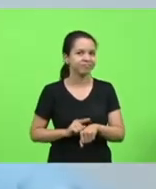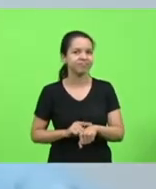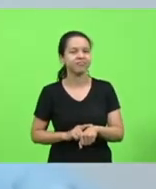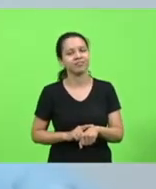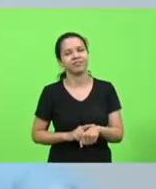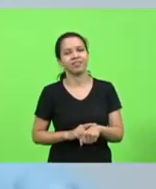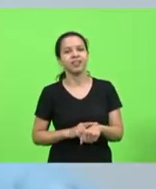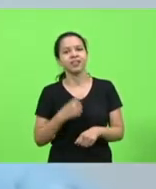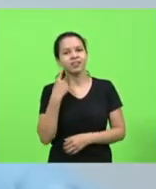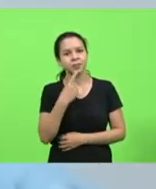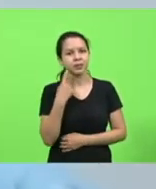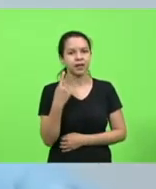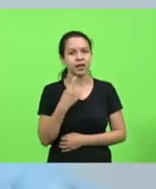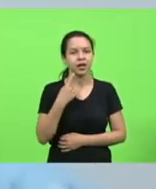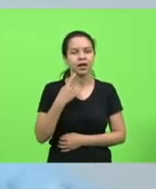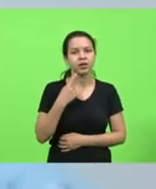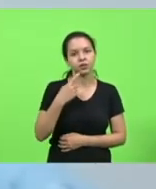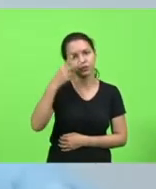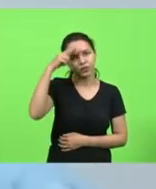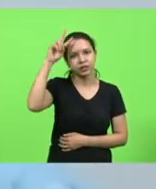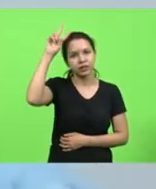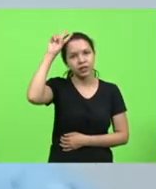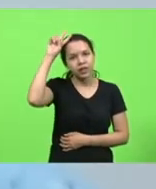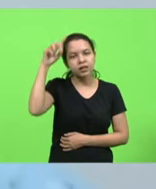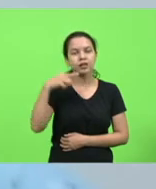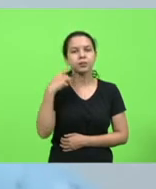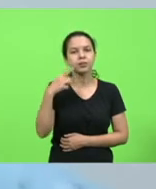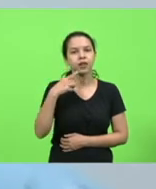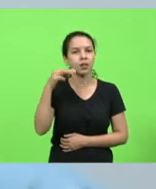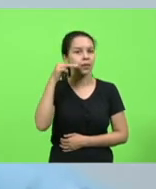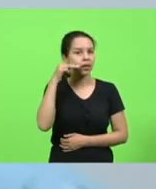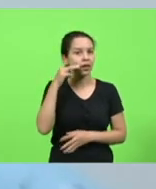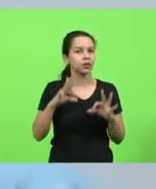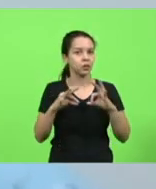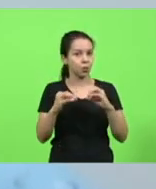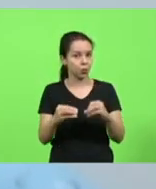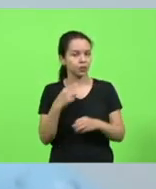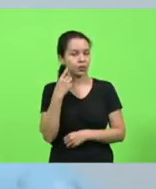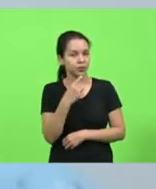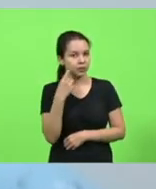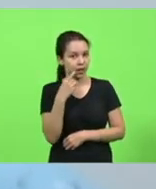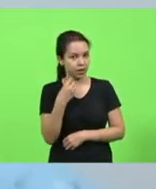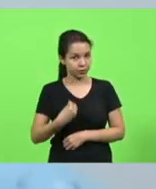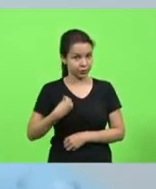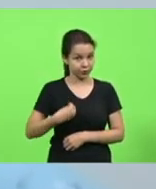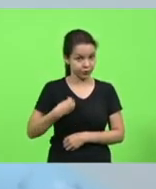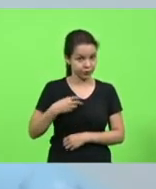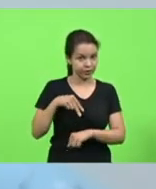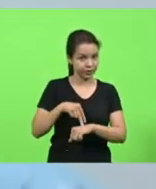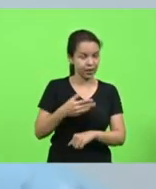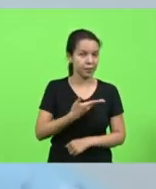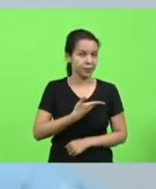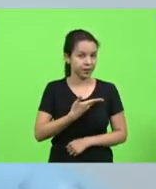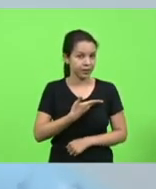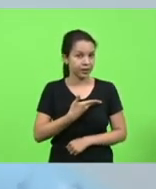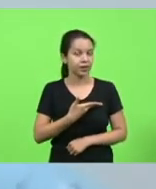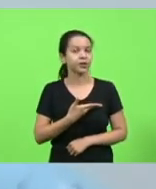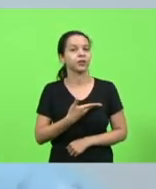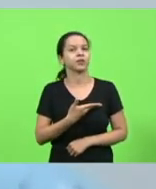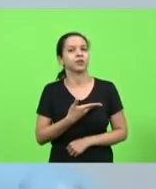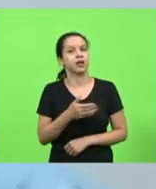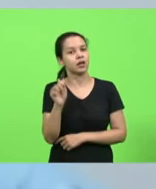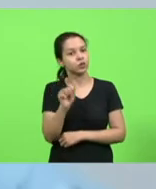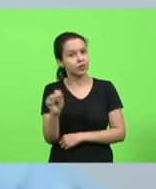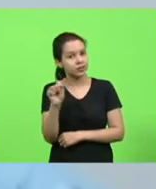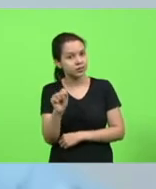Vicente, deputada Marlene, a todos os deputados aí presentes, queridos amigos aí das